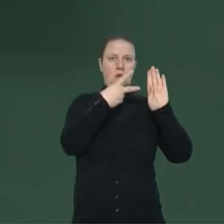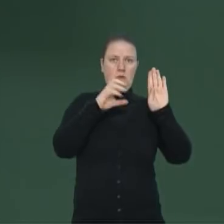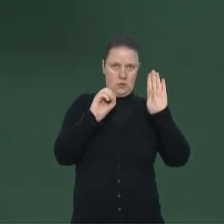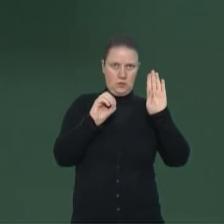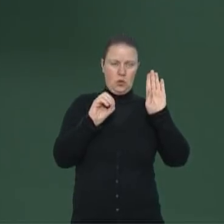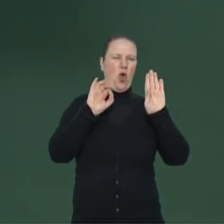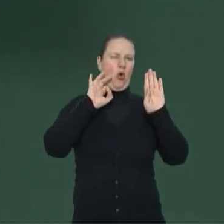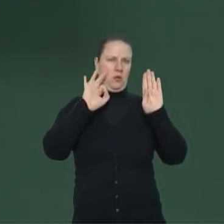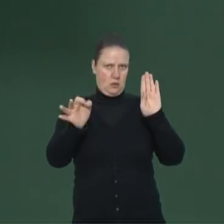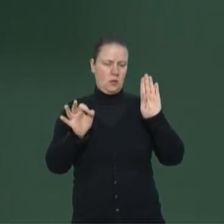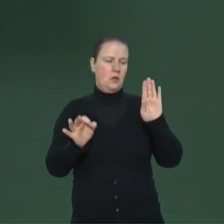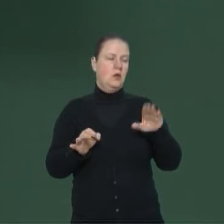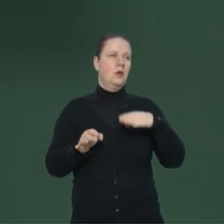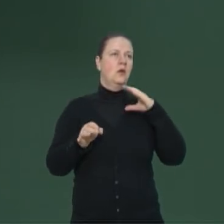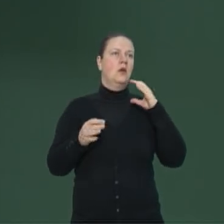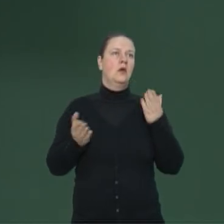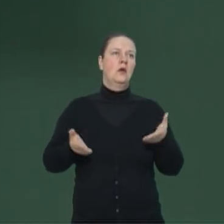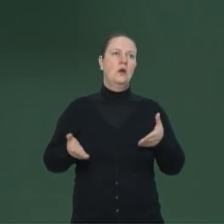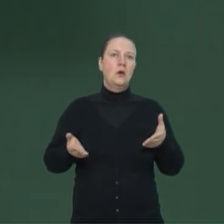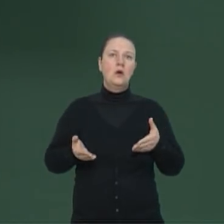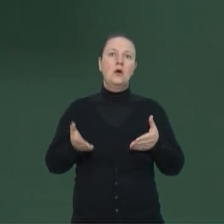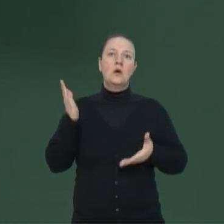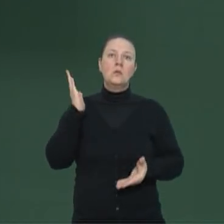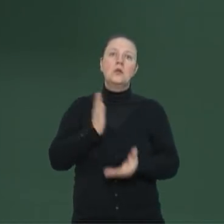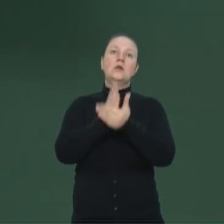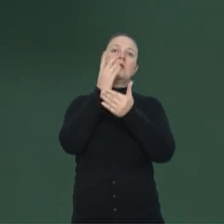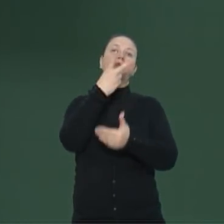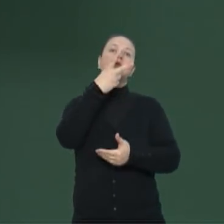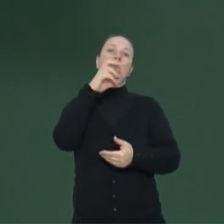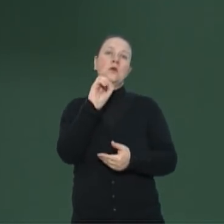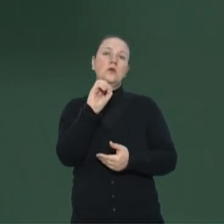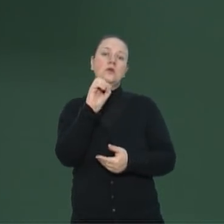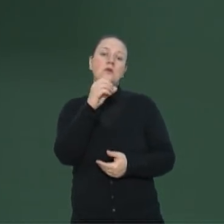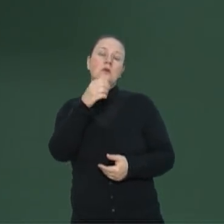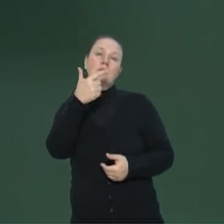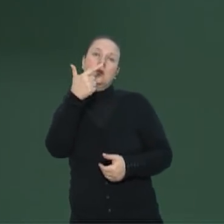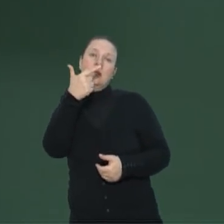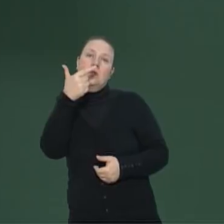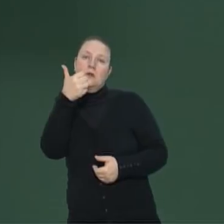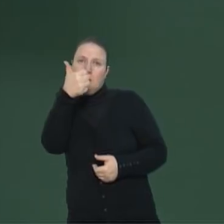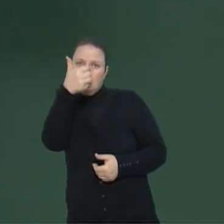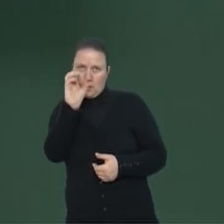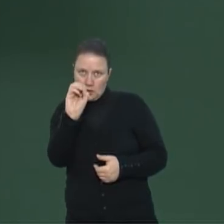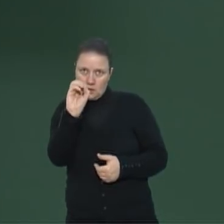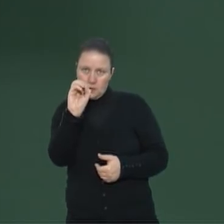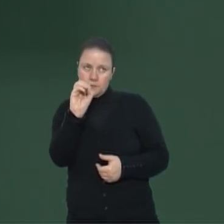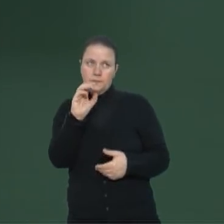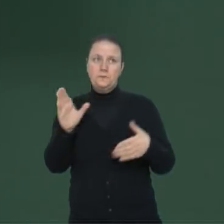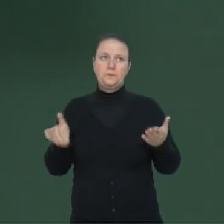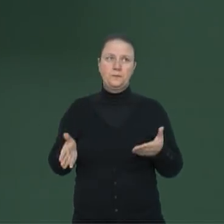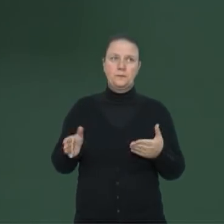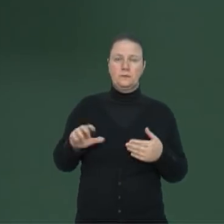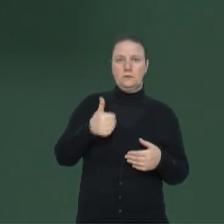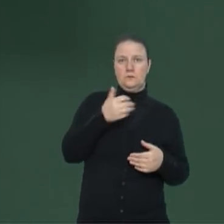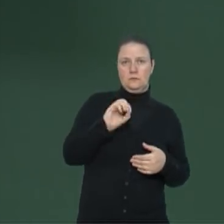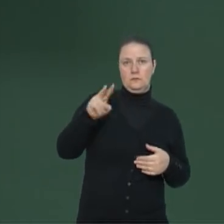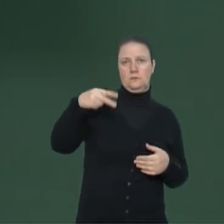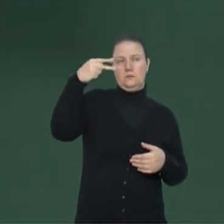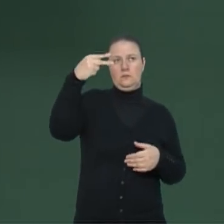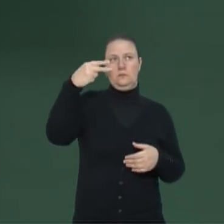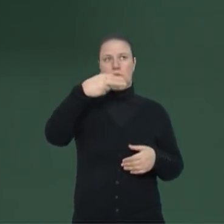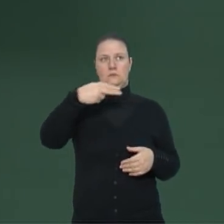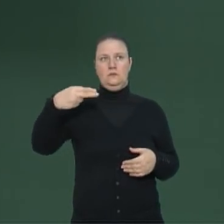gente vai completar quadrado. Pega a metade do 20, é 10. Então eu acrescento 10 ao quadrado antes do igual, acrescento 10 ao